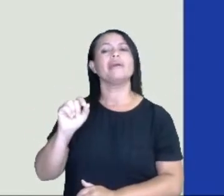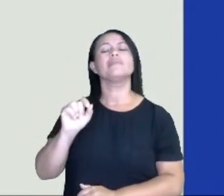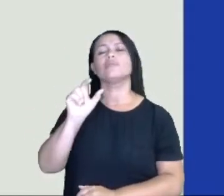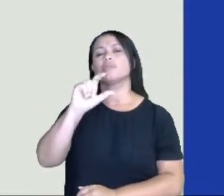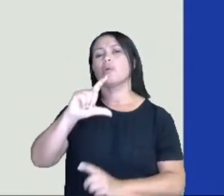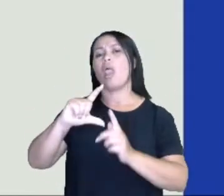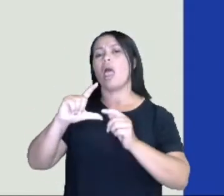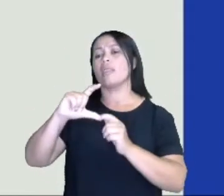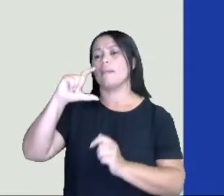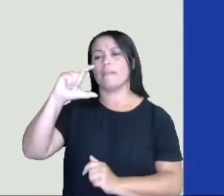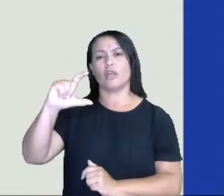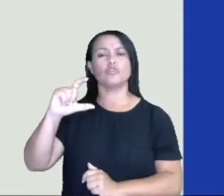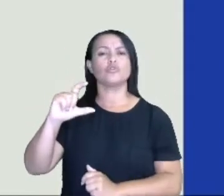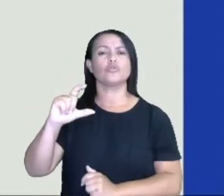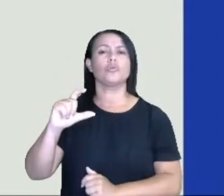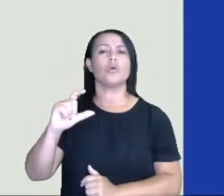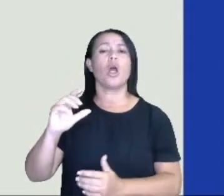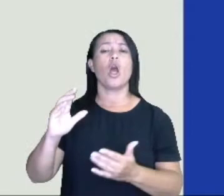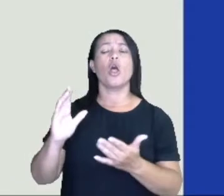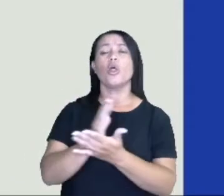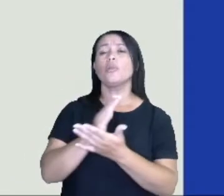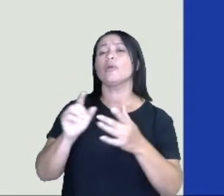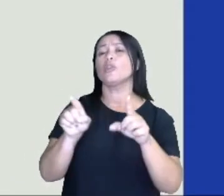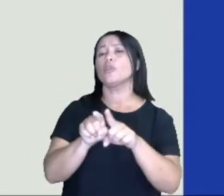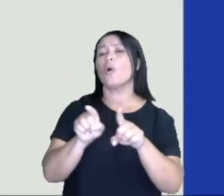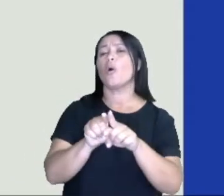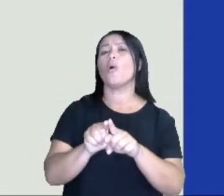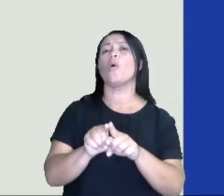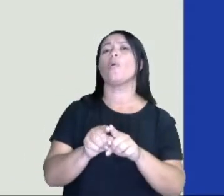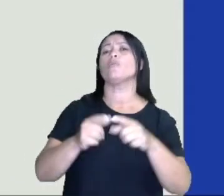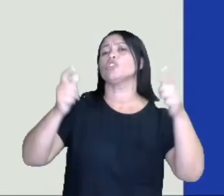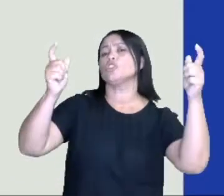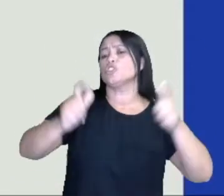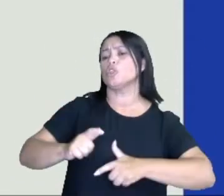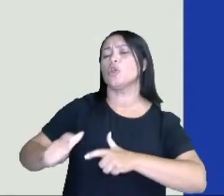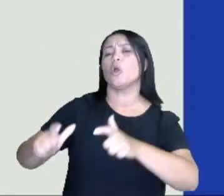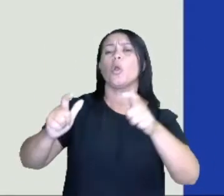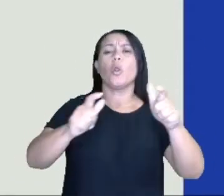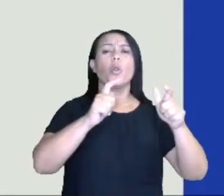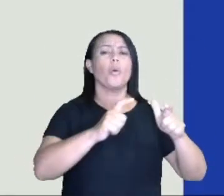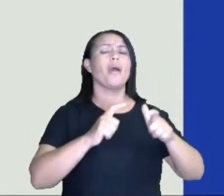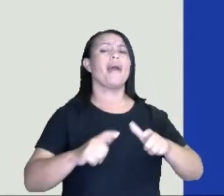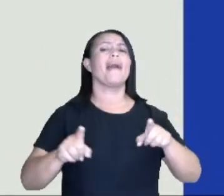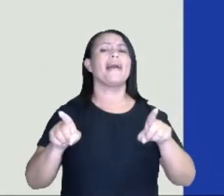maiúscula. No nome de agremiações, repartições,